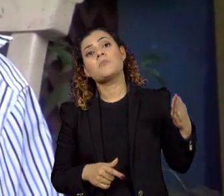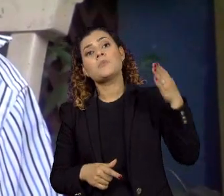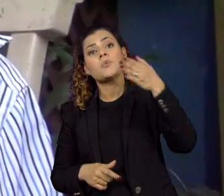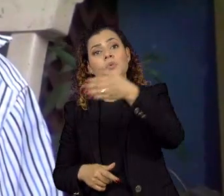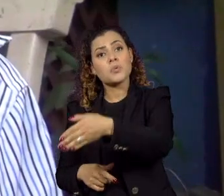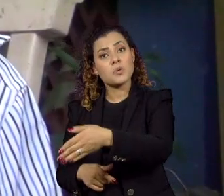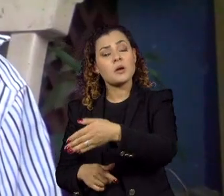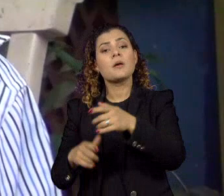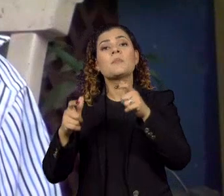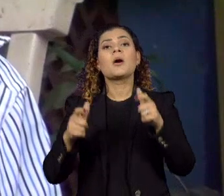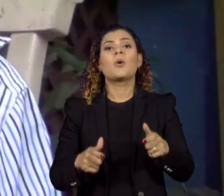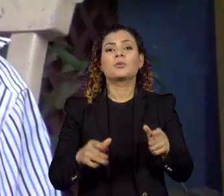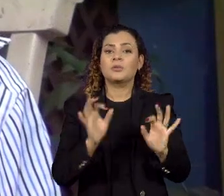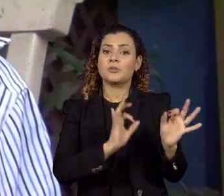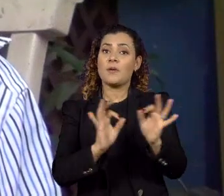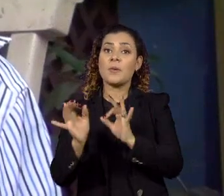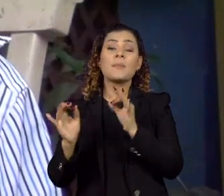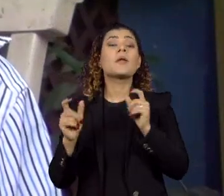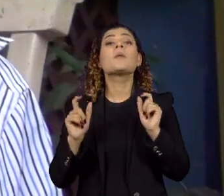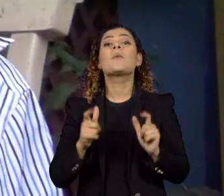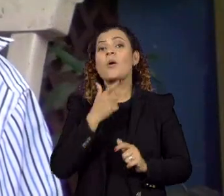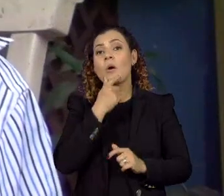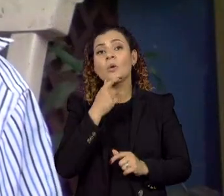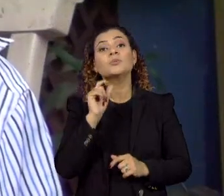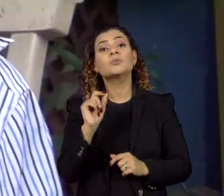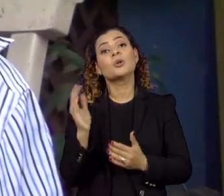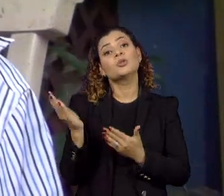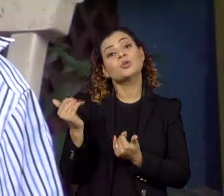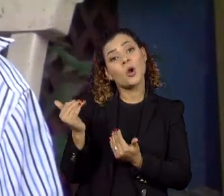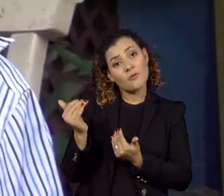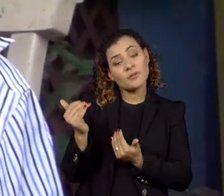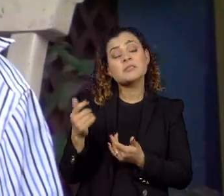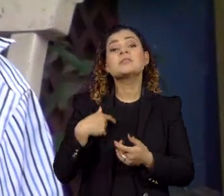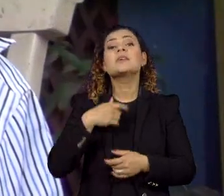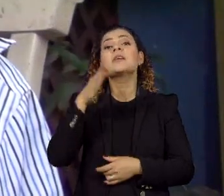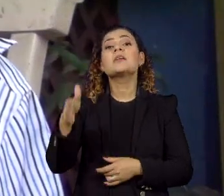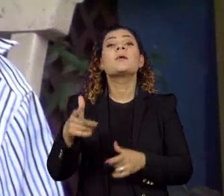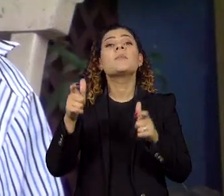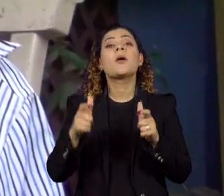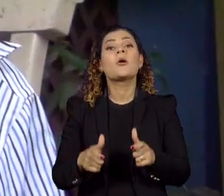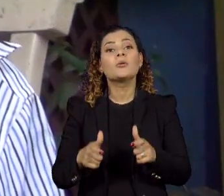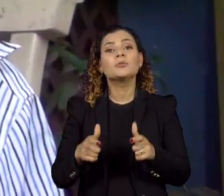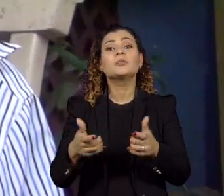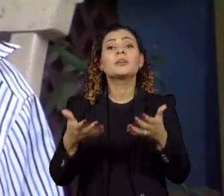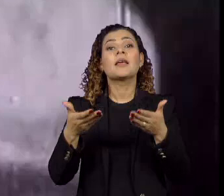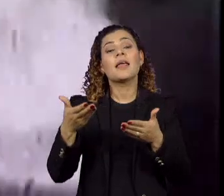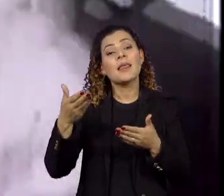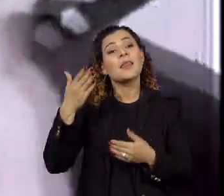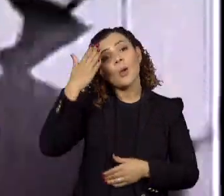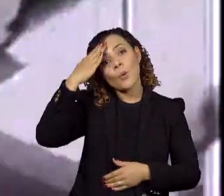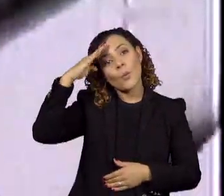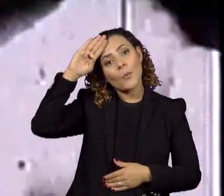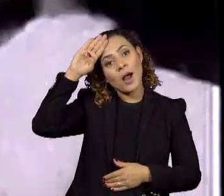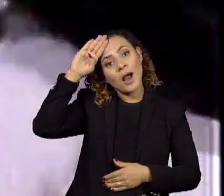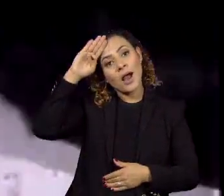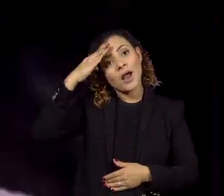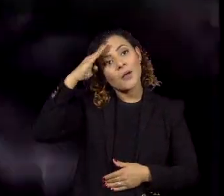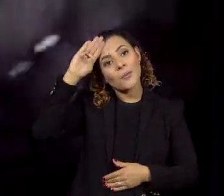os jovens nessa época? Os jovens queriam ir todos para Cuba, atrás do